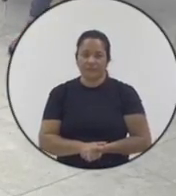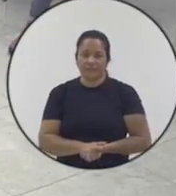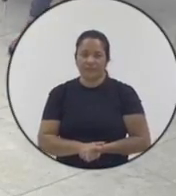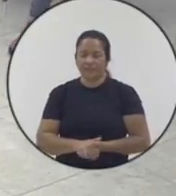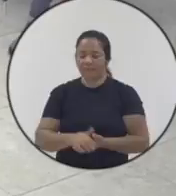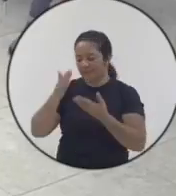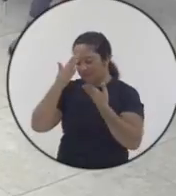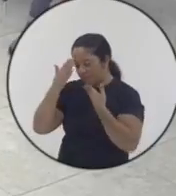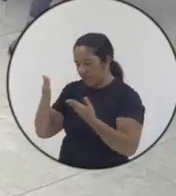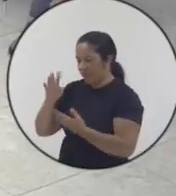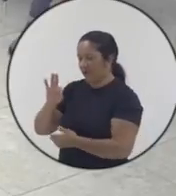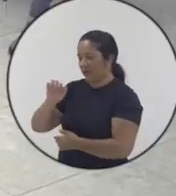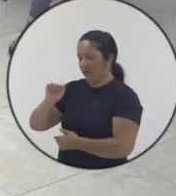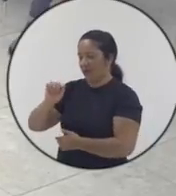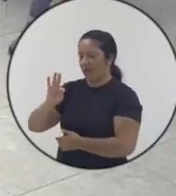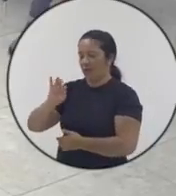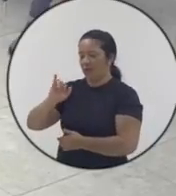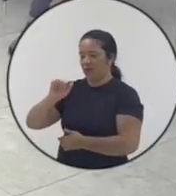Obrigado, Tatiane.